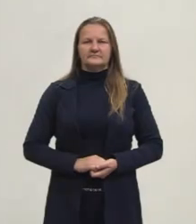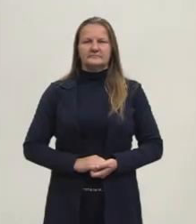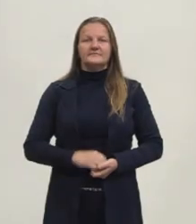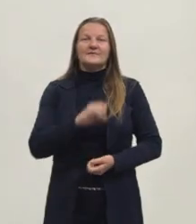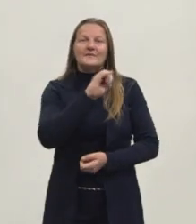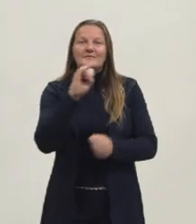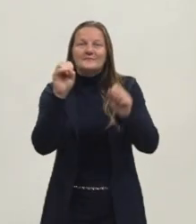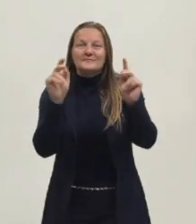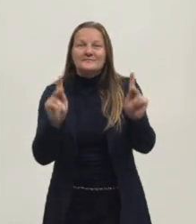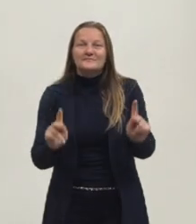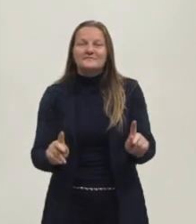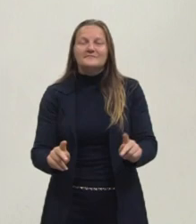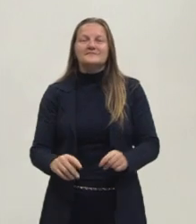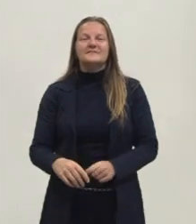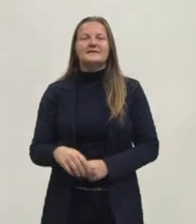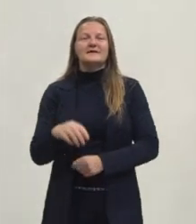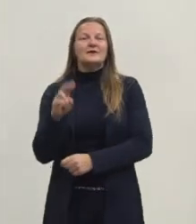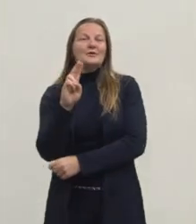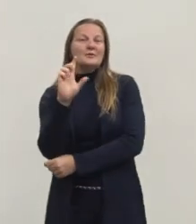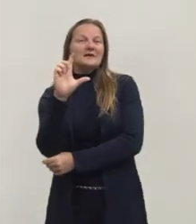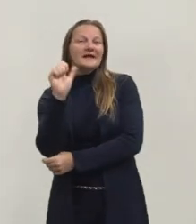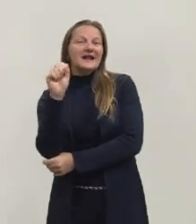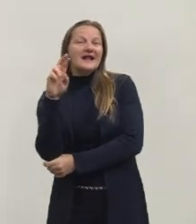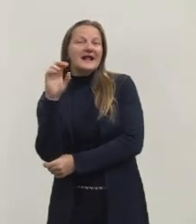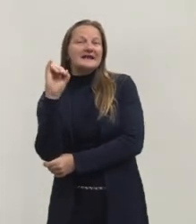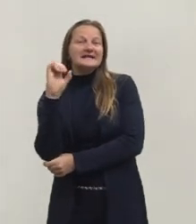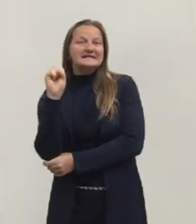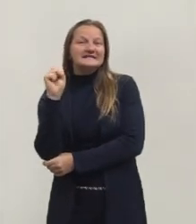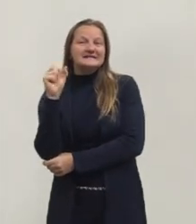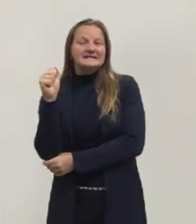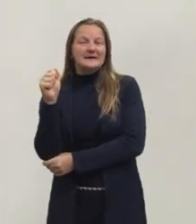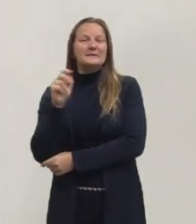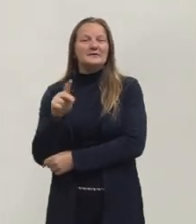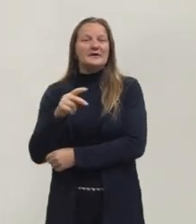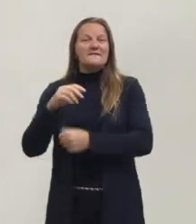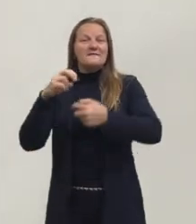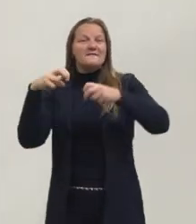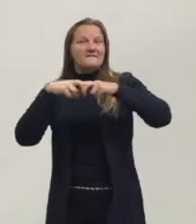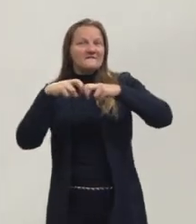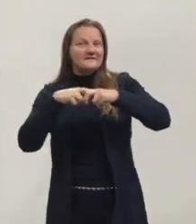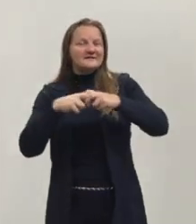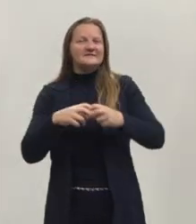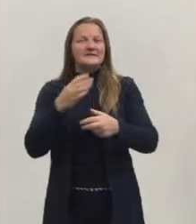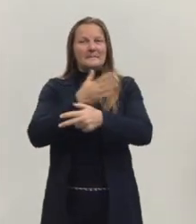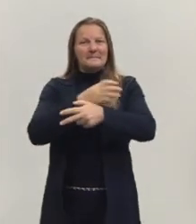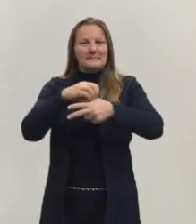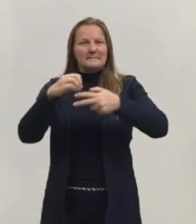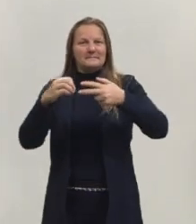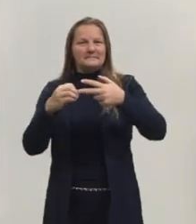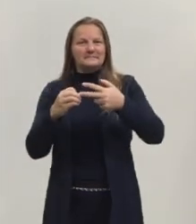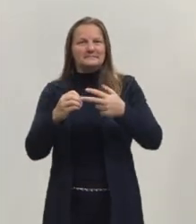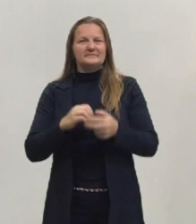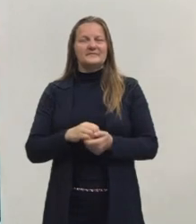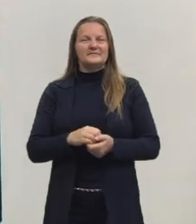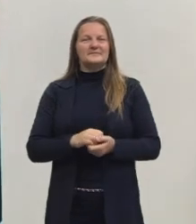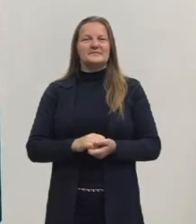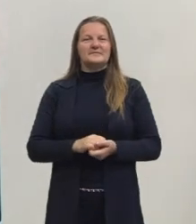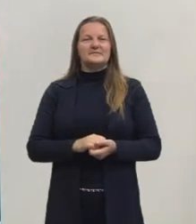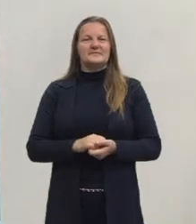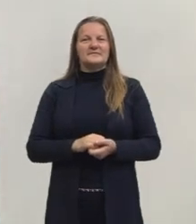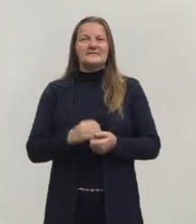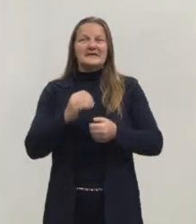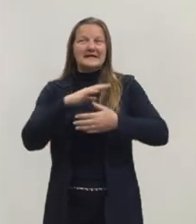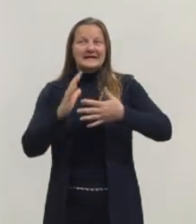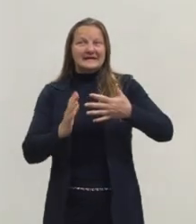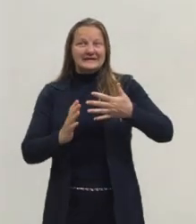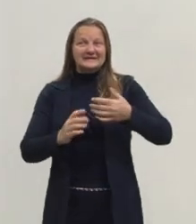Olá pessoal Eu me chamo Larissa Sou professora de física do pré-enem 2022 Esse é o meu sinal em Libras Eu